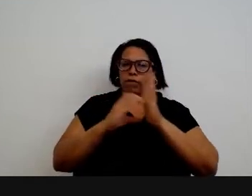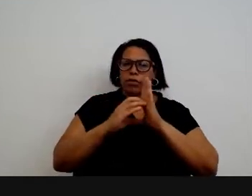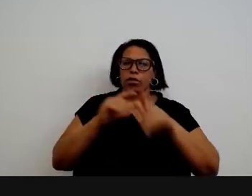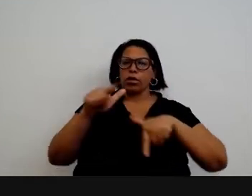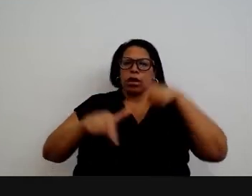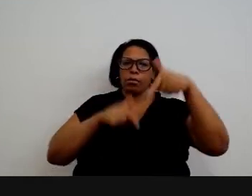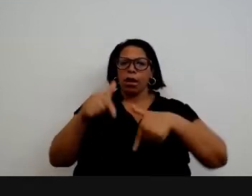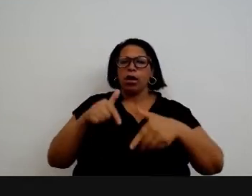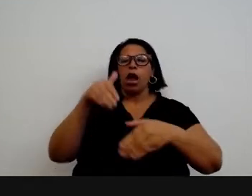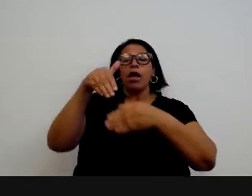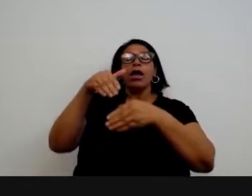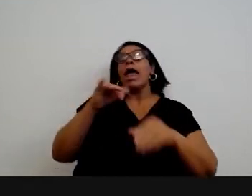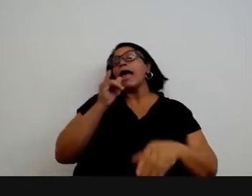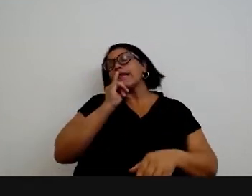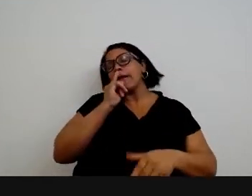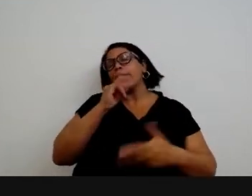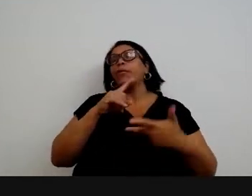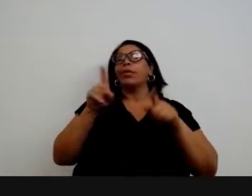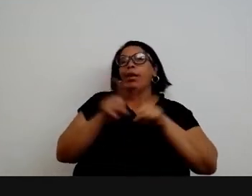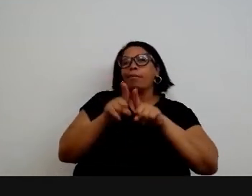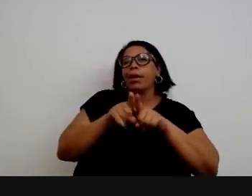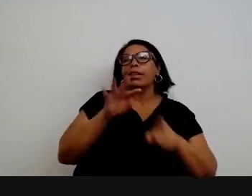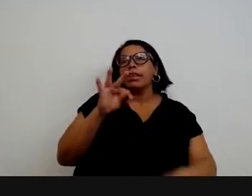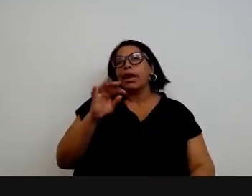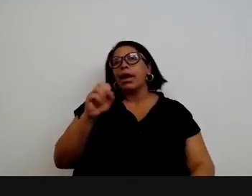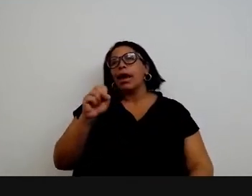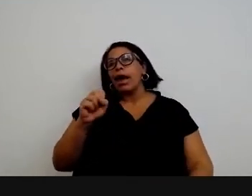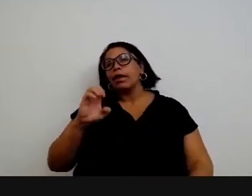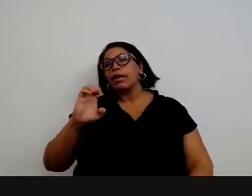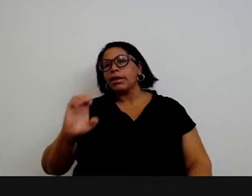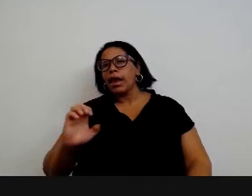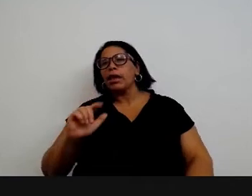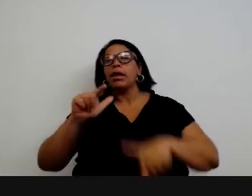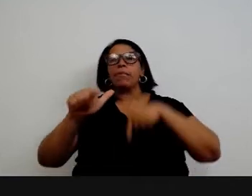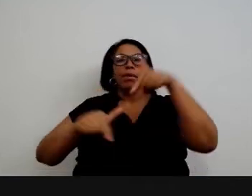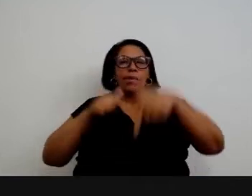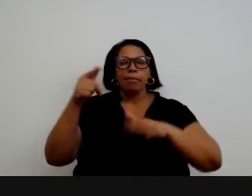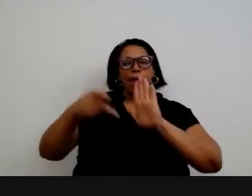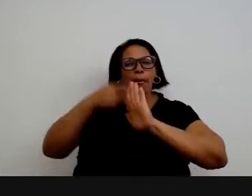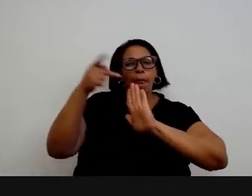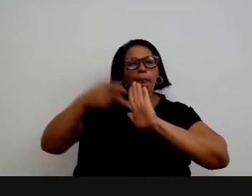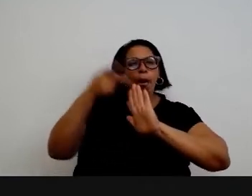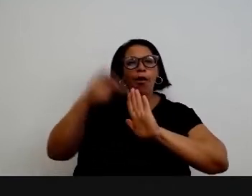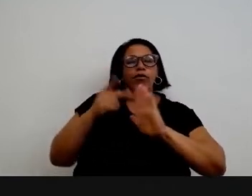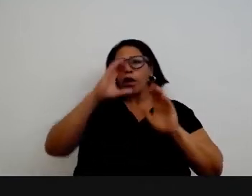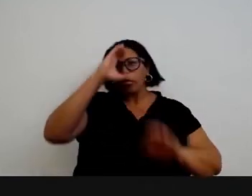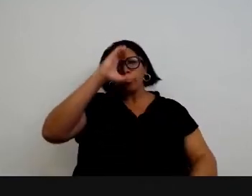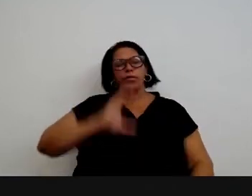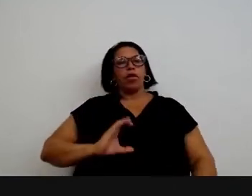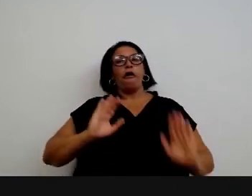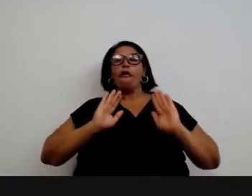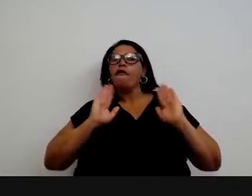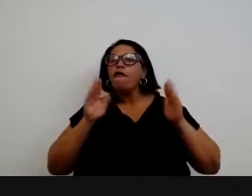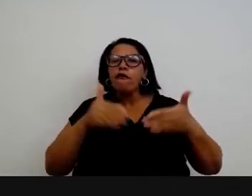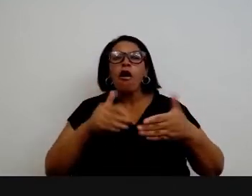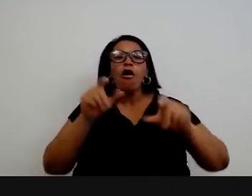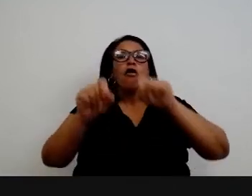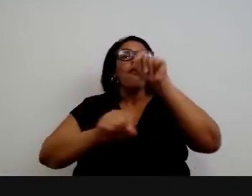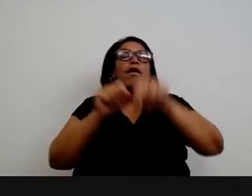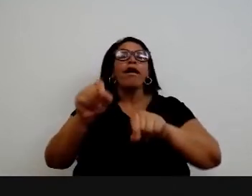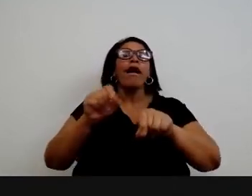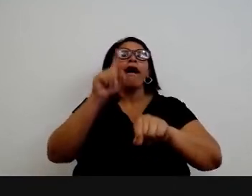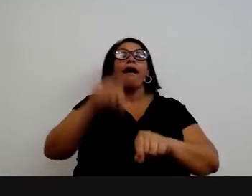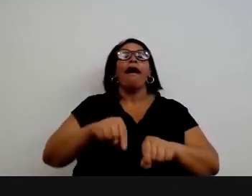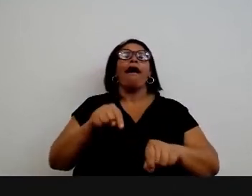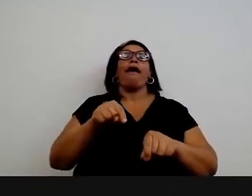do Tribunal Eleitoral, eles têm os seus projetos de educação para a cidadania, com foco no